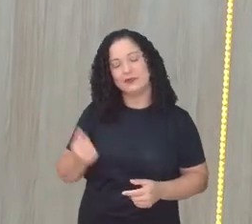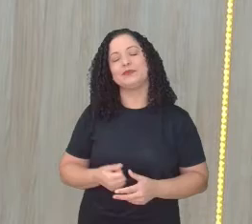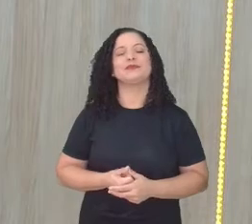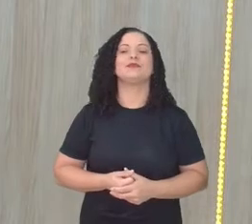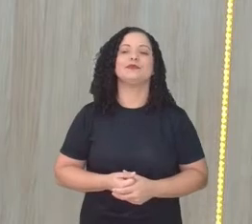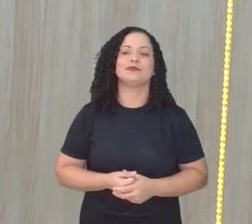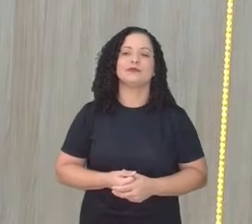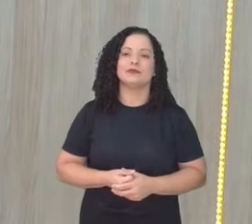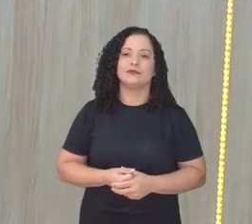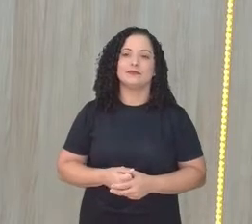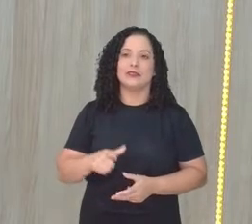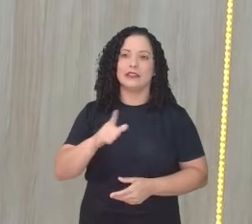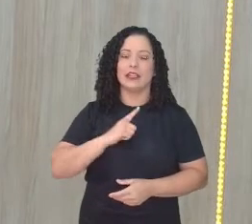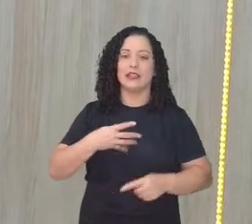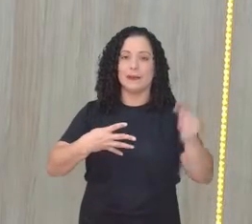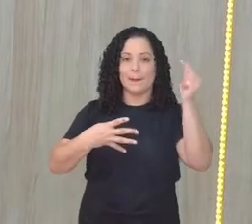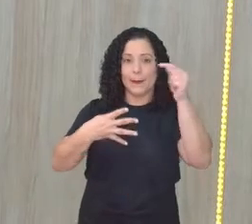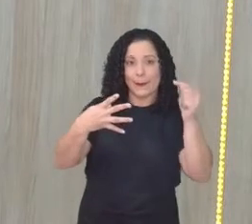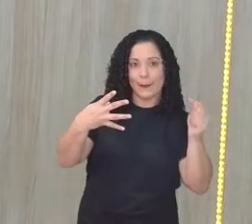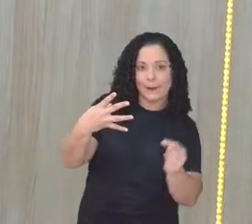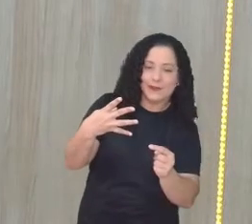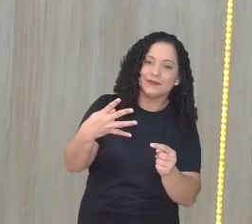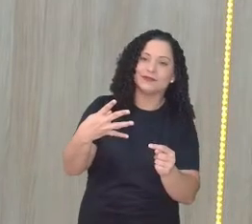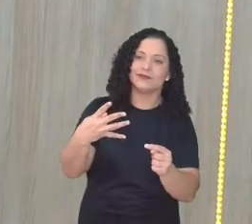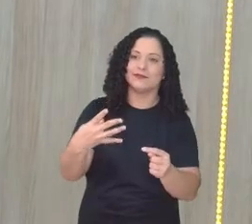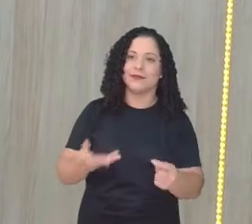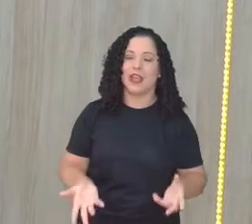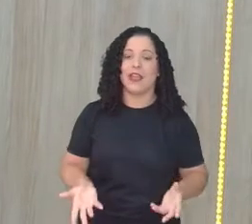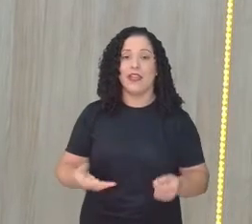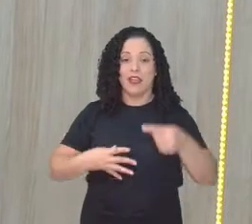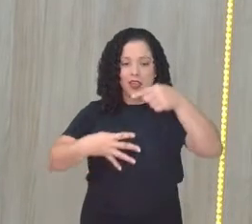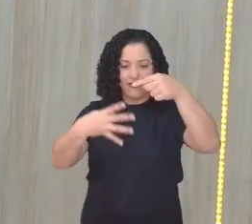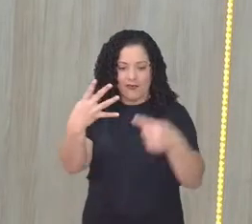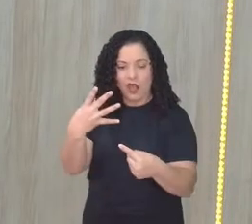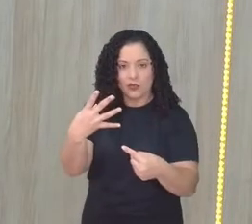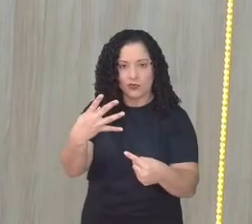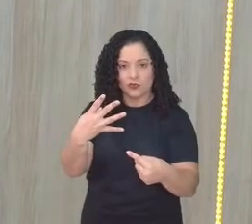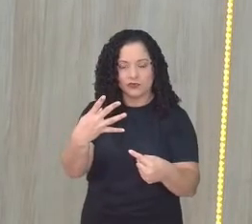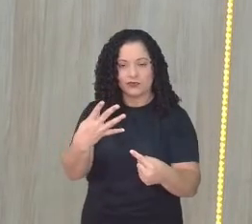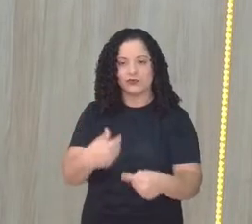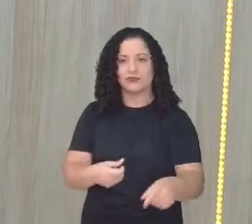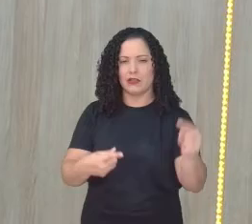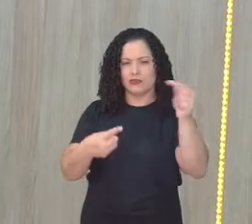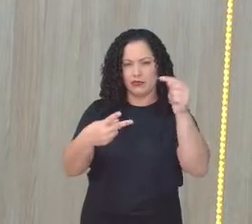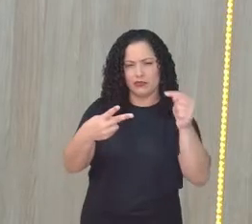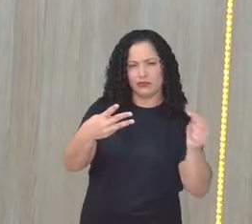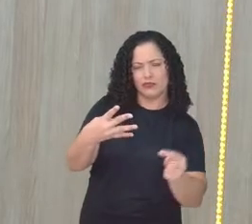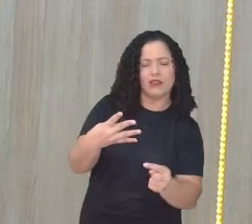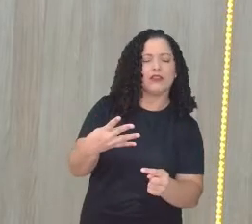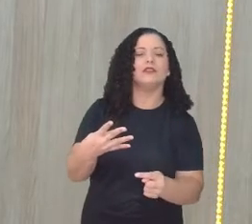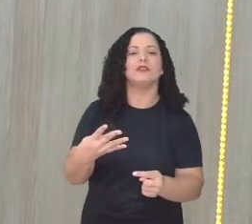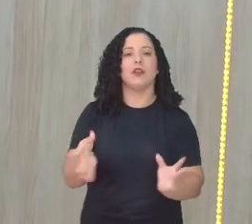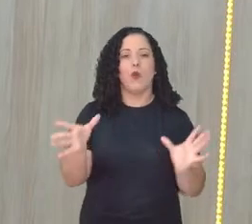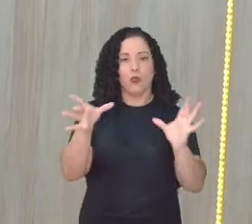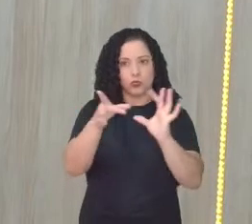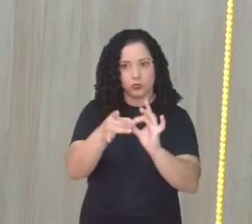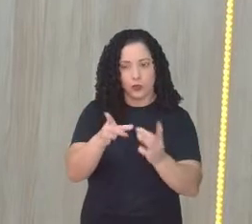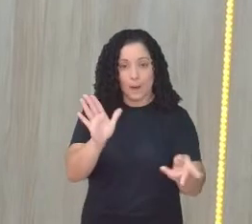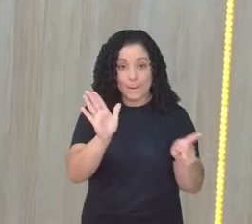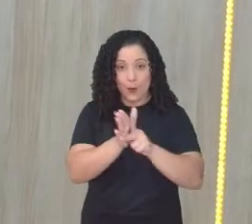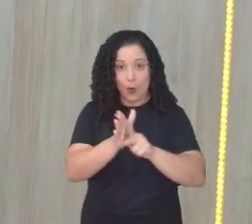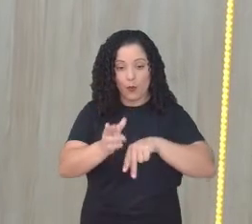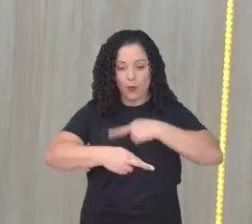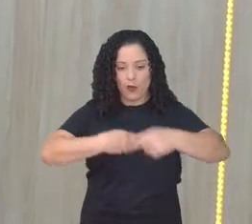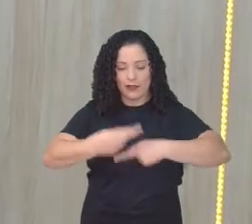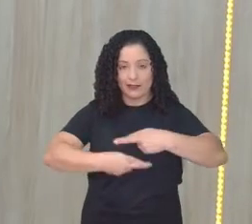sentido, o que é que a gente observa? O conjunto disso daqui, ó, racionalismo, experimentalismo, empirismo, vai